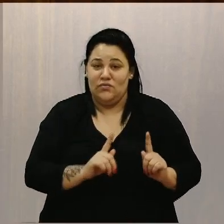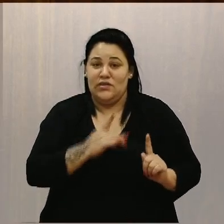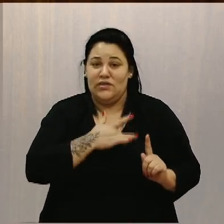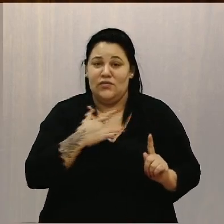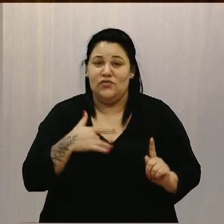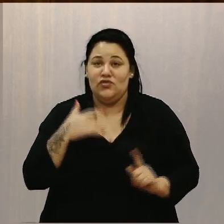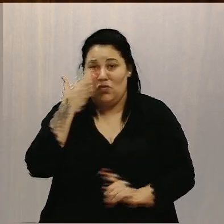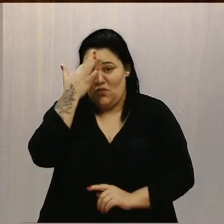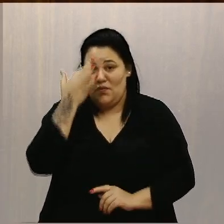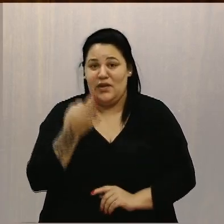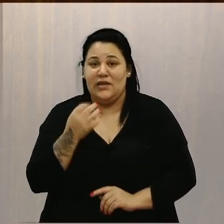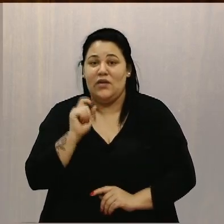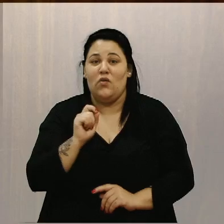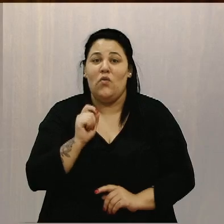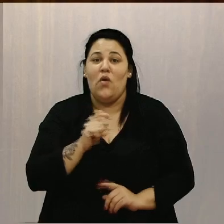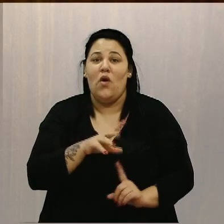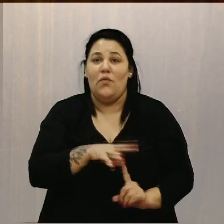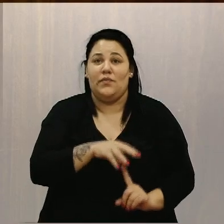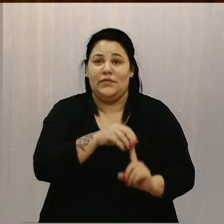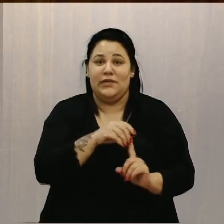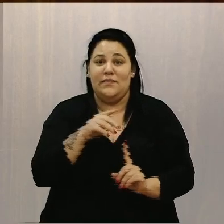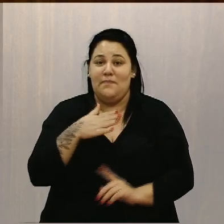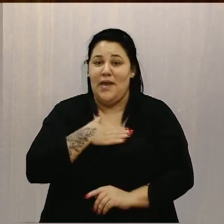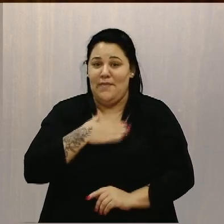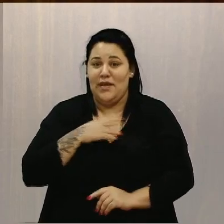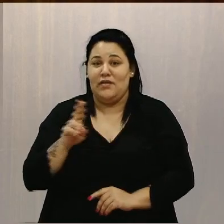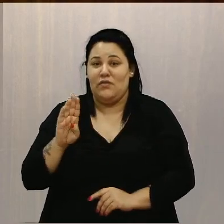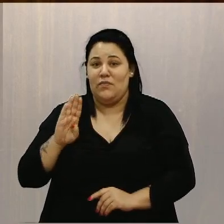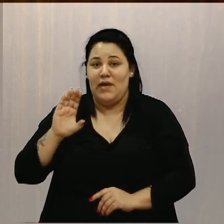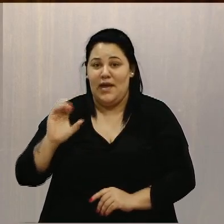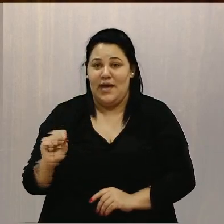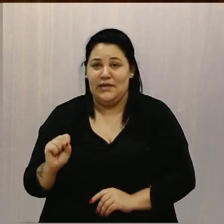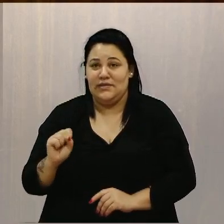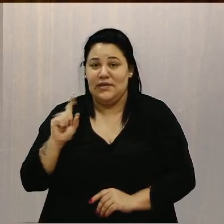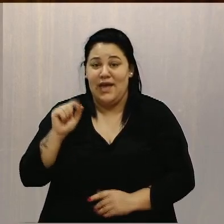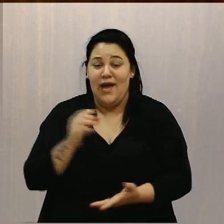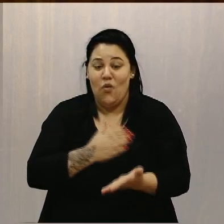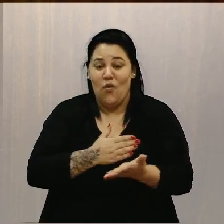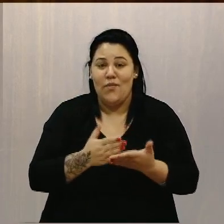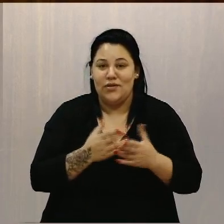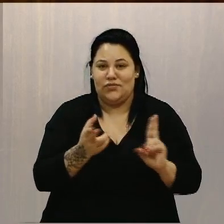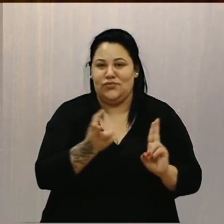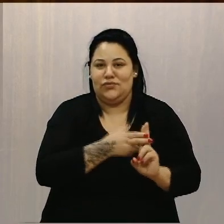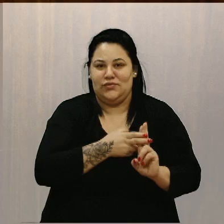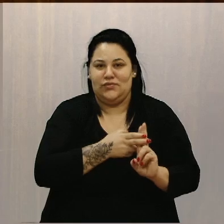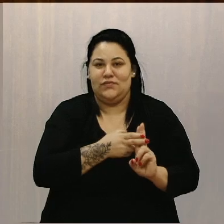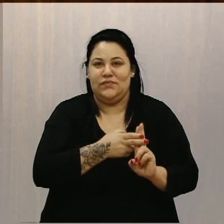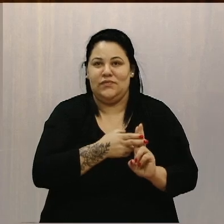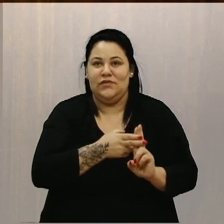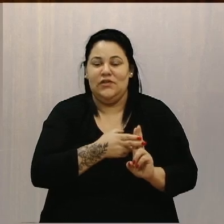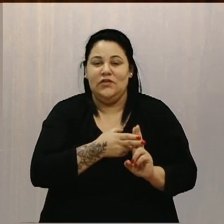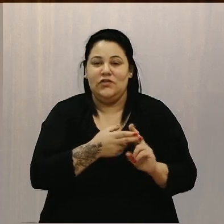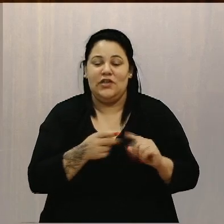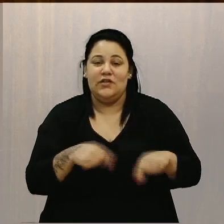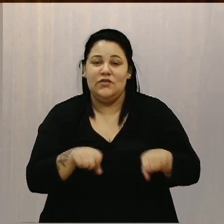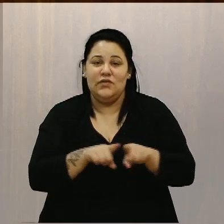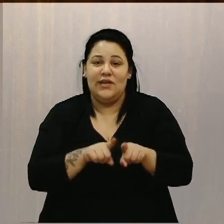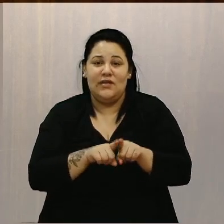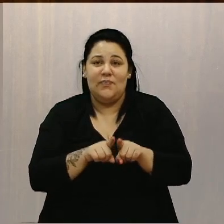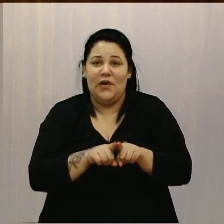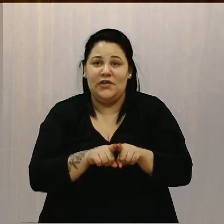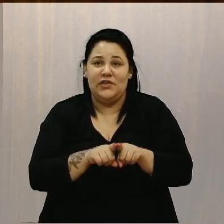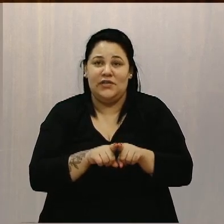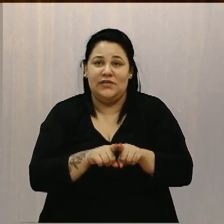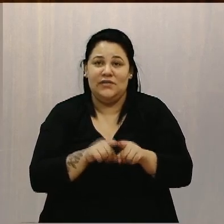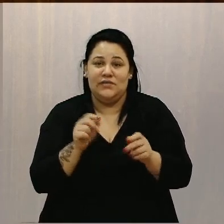que para mim é na atenção primária, que é na porta de entrada do SUS, as coisas ficam assim. Eu